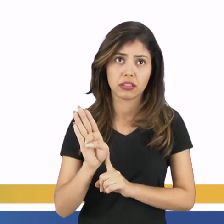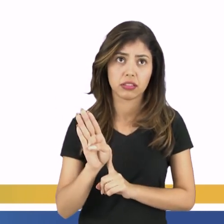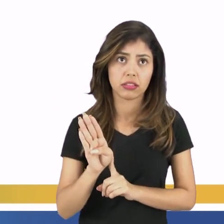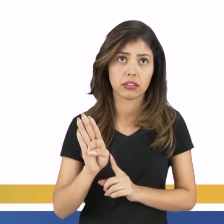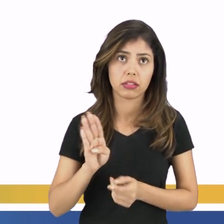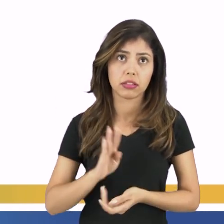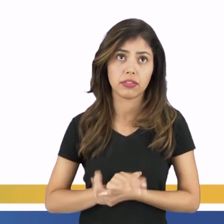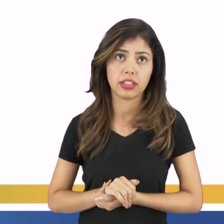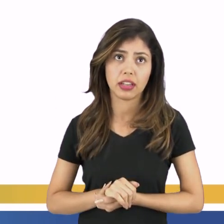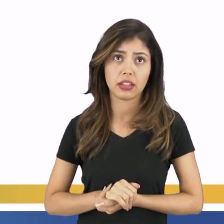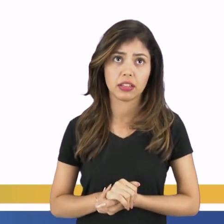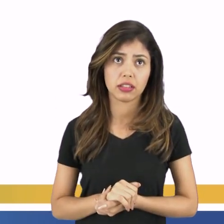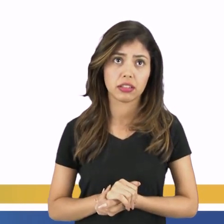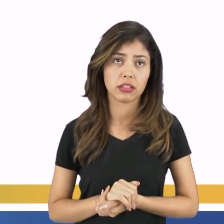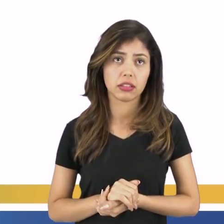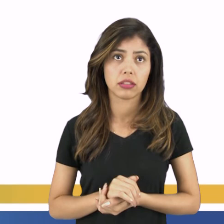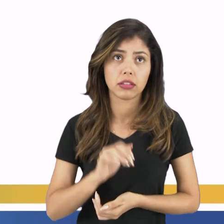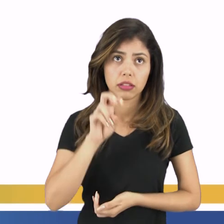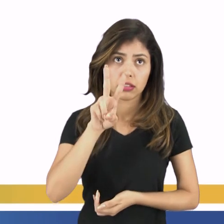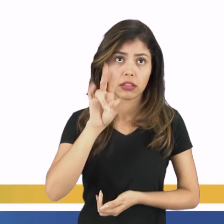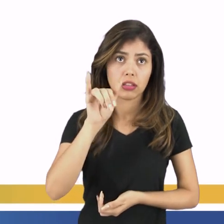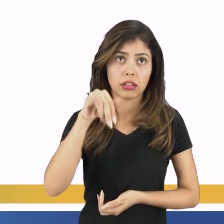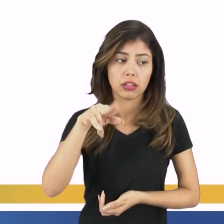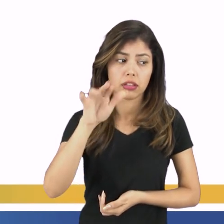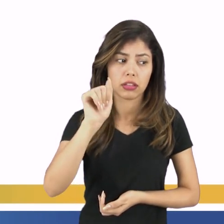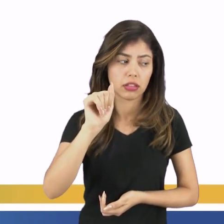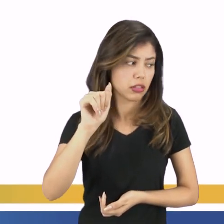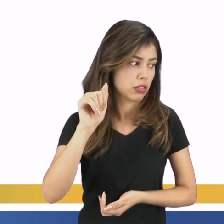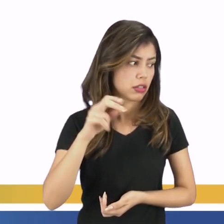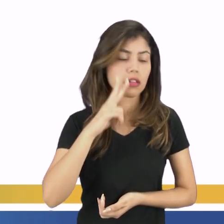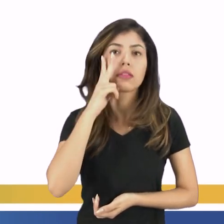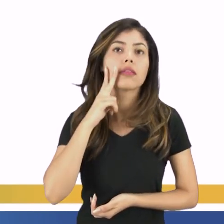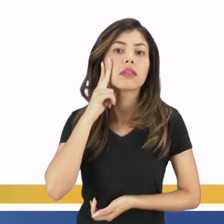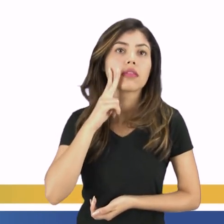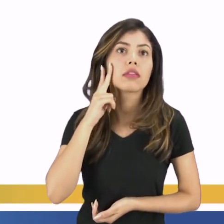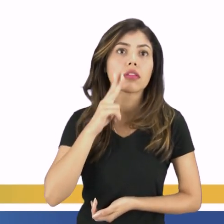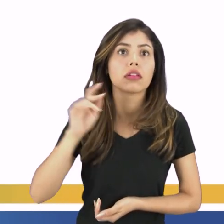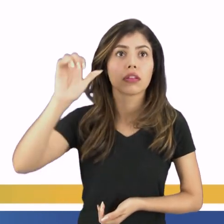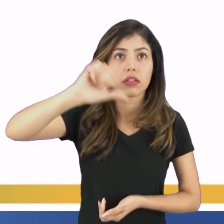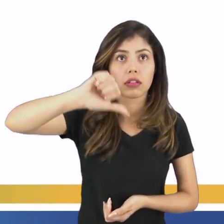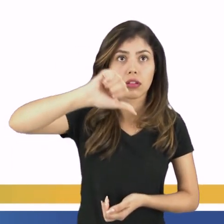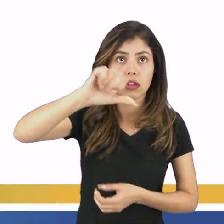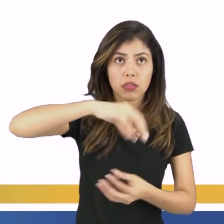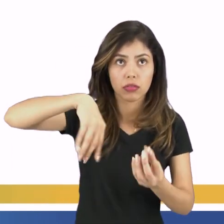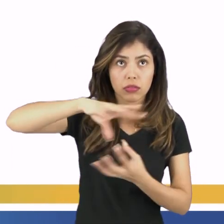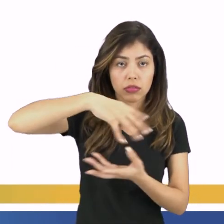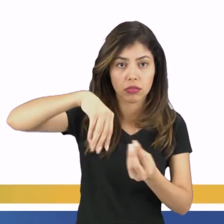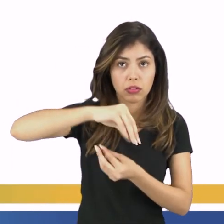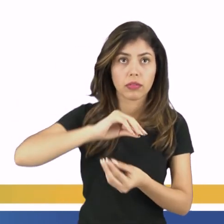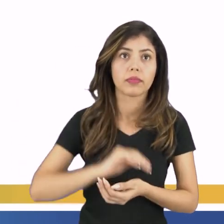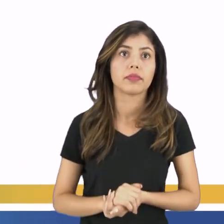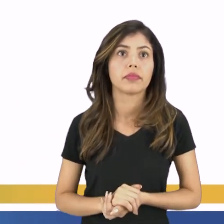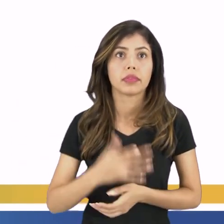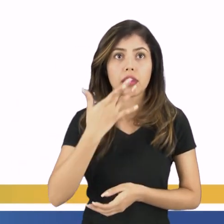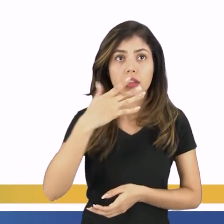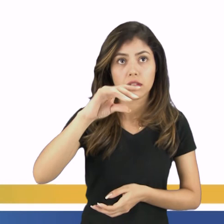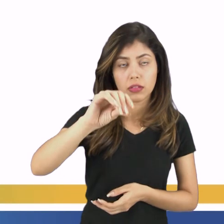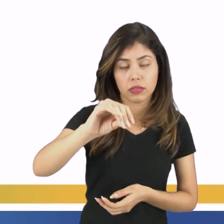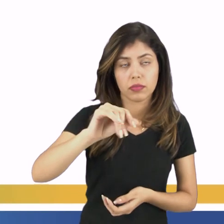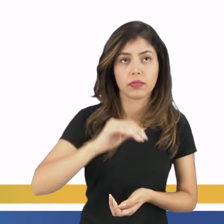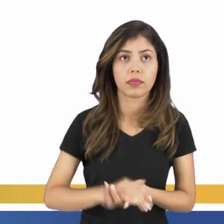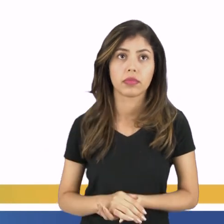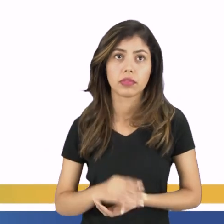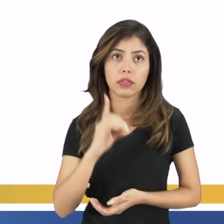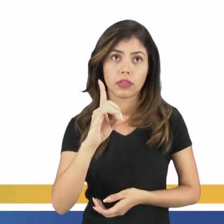um ácido. Então, a gente não pode misturar o ácido com ácido. A letra C, sal de cozinha.